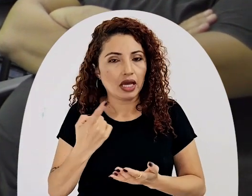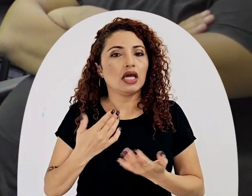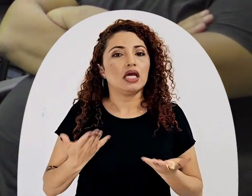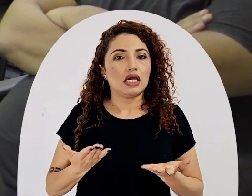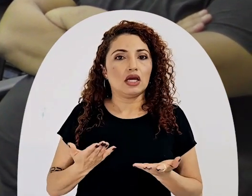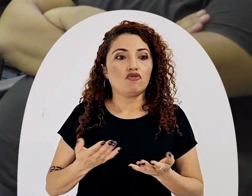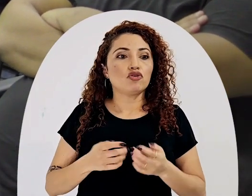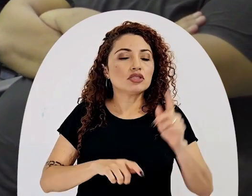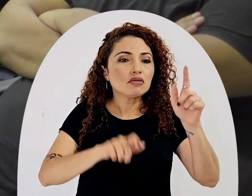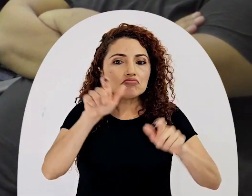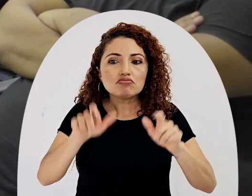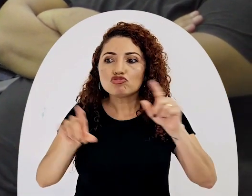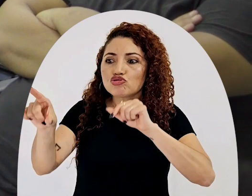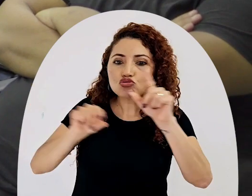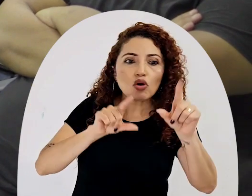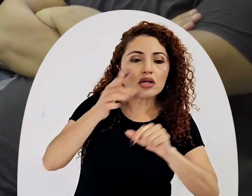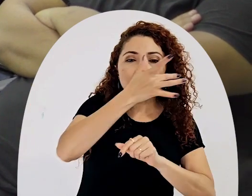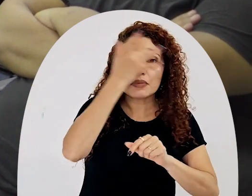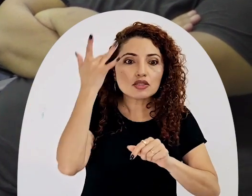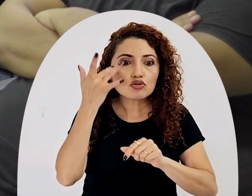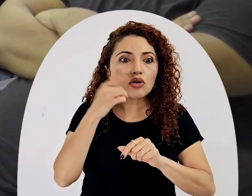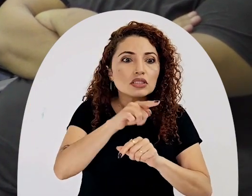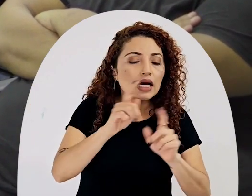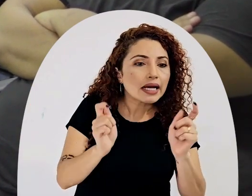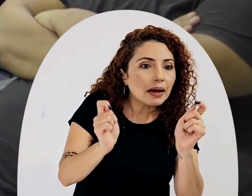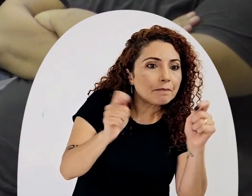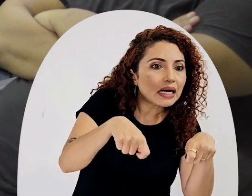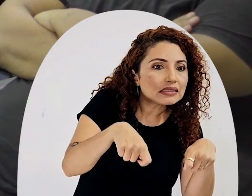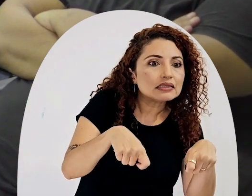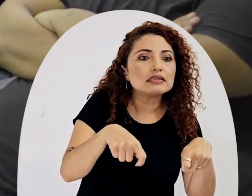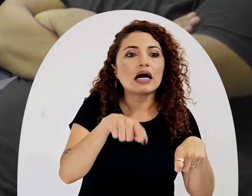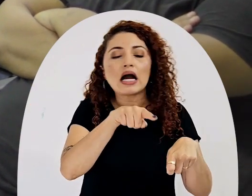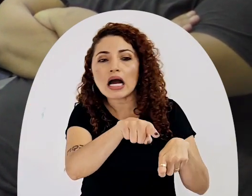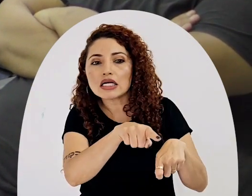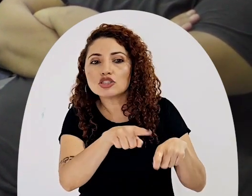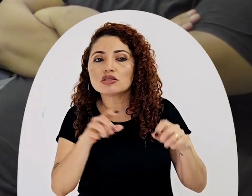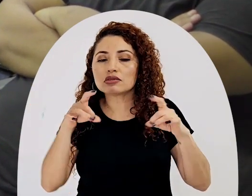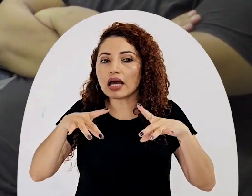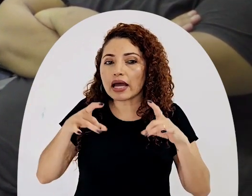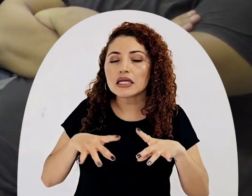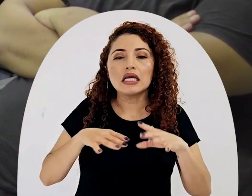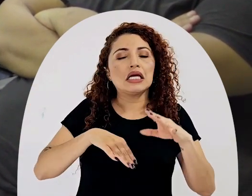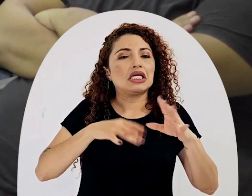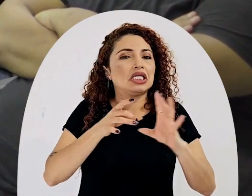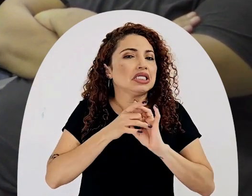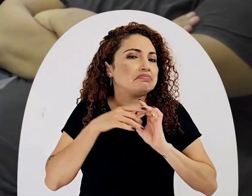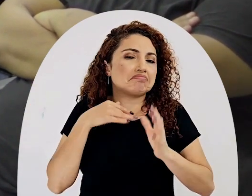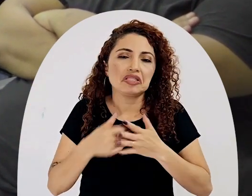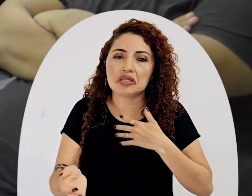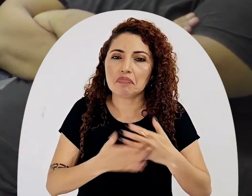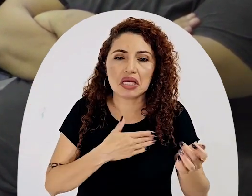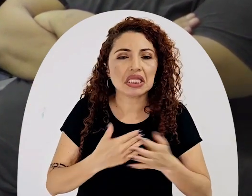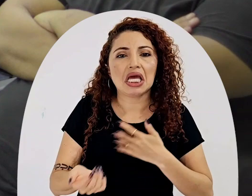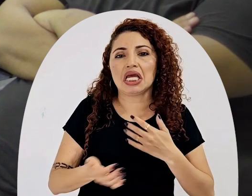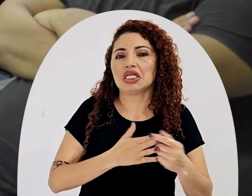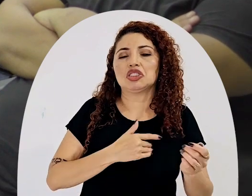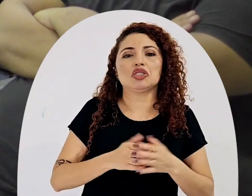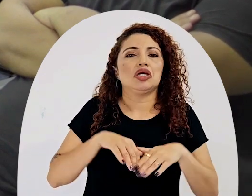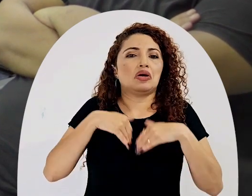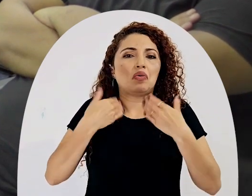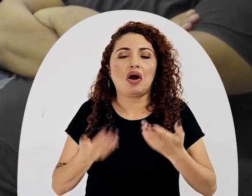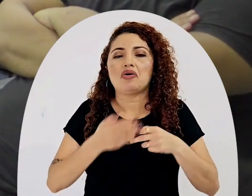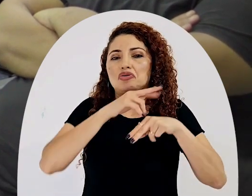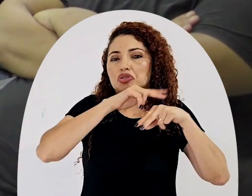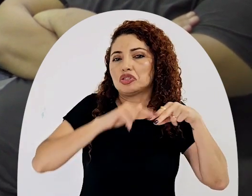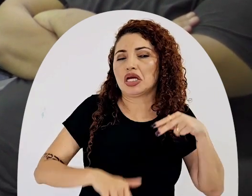sua capacidade, independente do sexo, do tipo, da roupa que se veste, opção sexual, isso não faz diferença. Ou, pelo